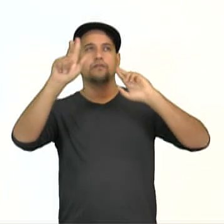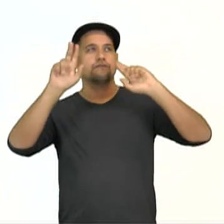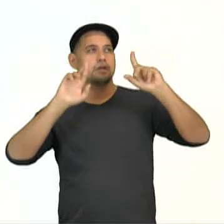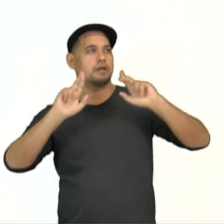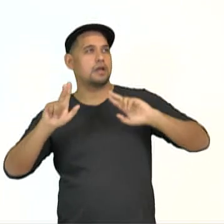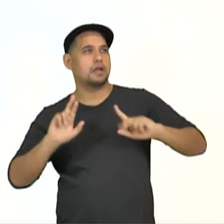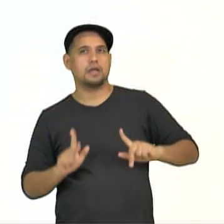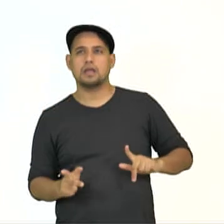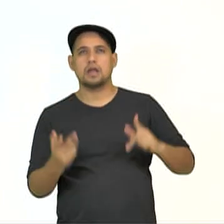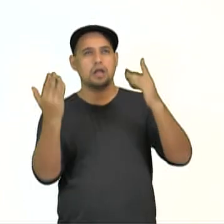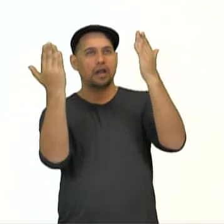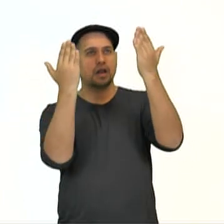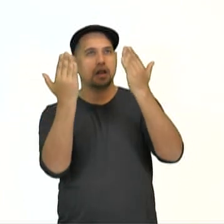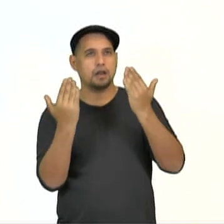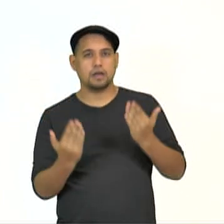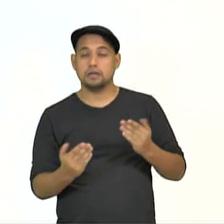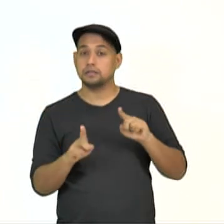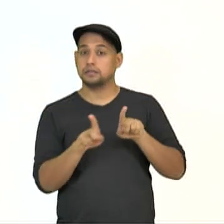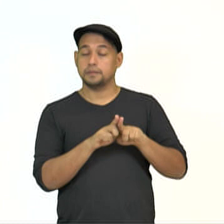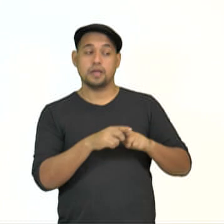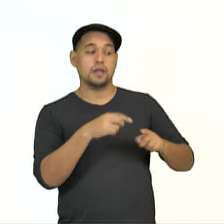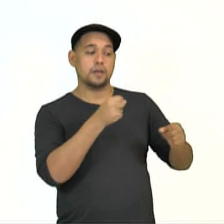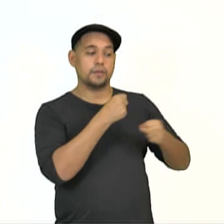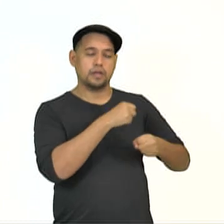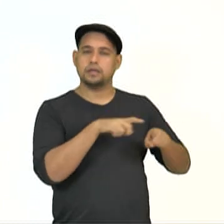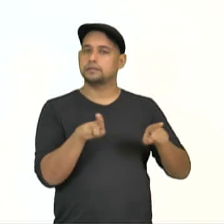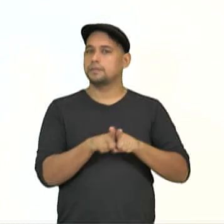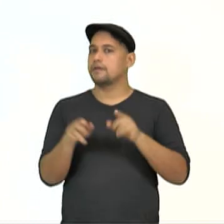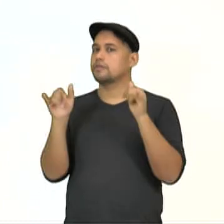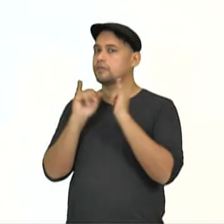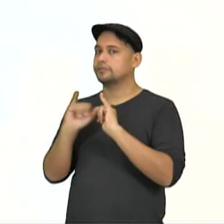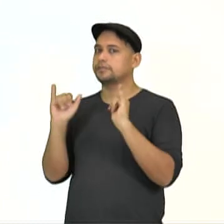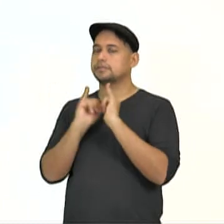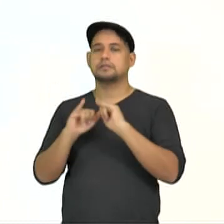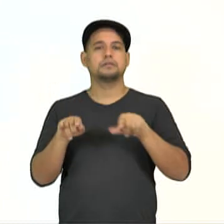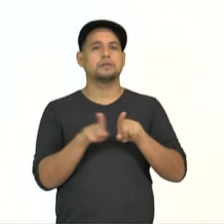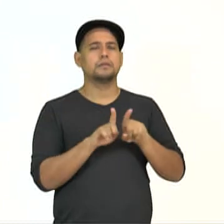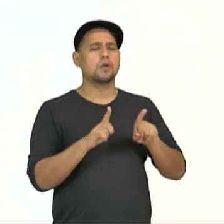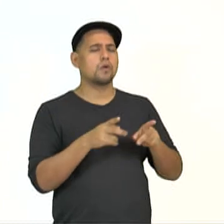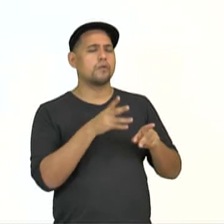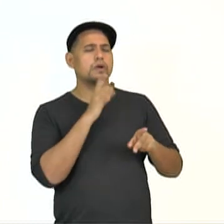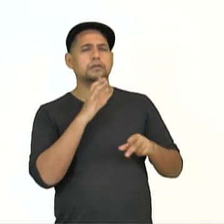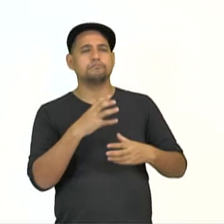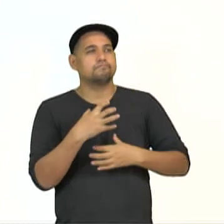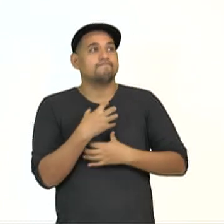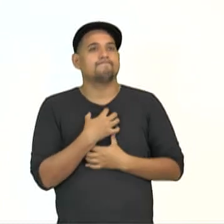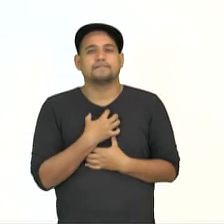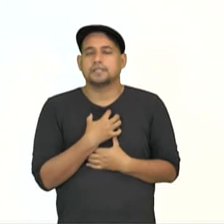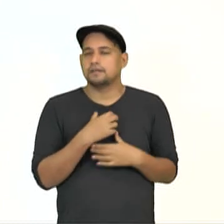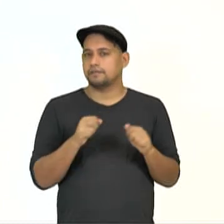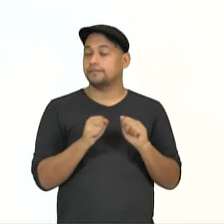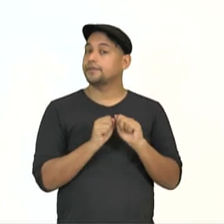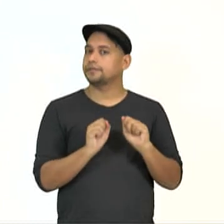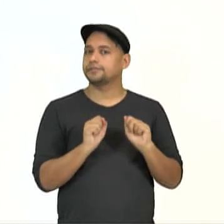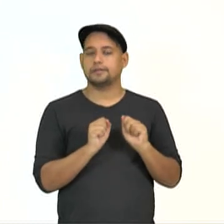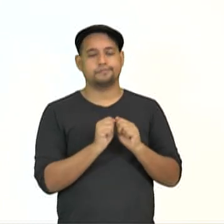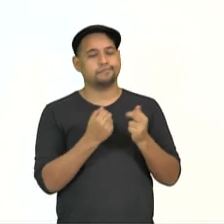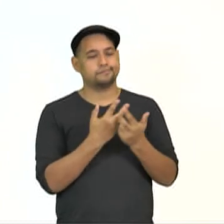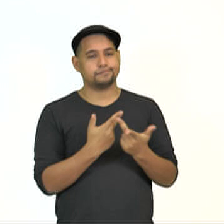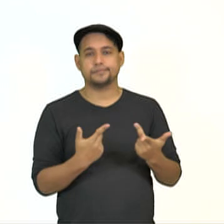e semelhanças entre a reportagem e a notícia, reconhecer os efeitos de sentido produzidos por